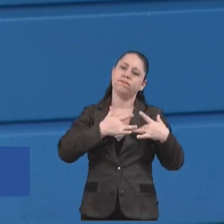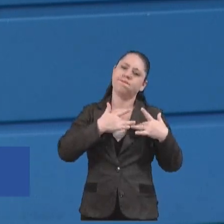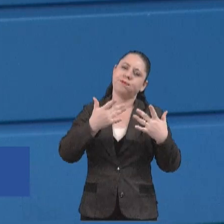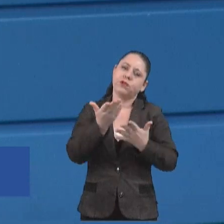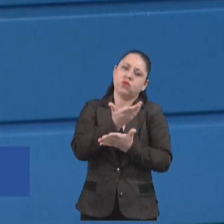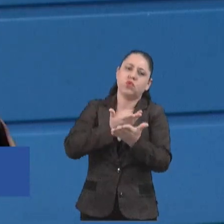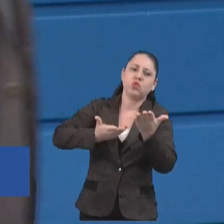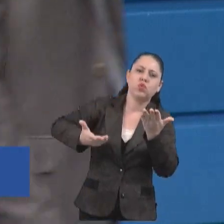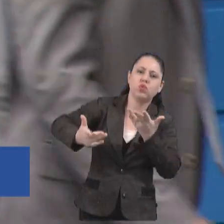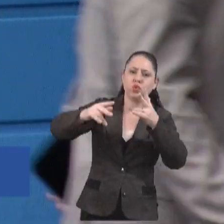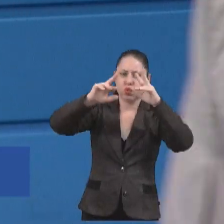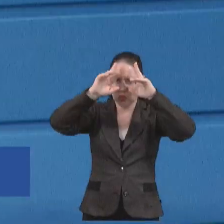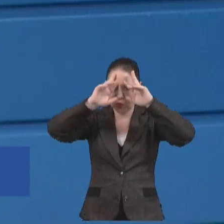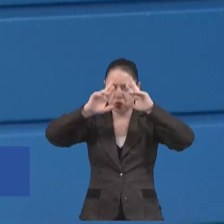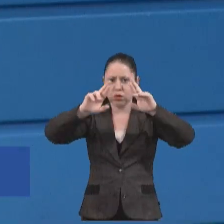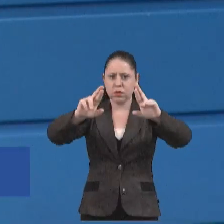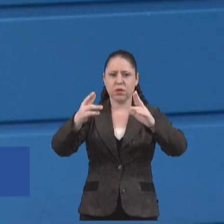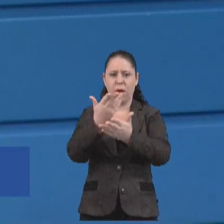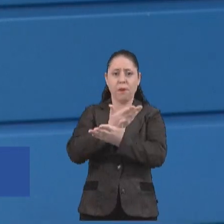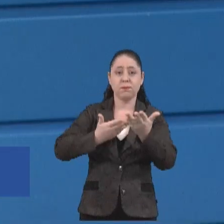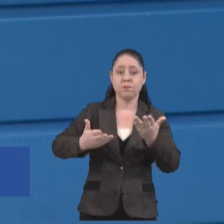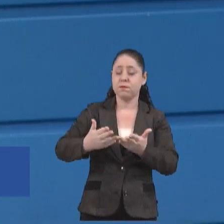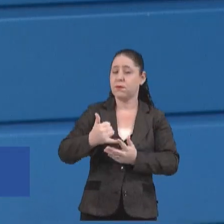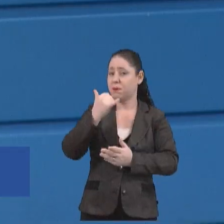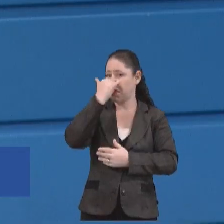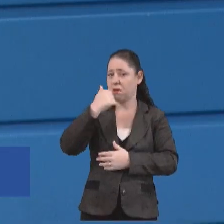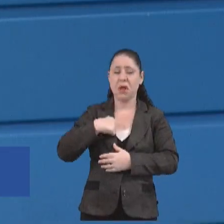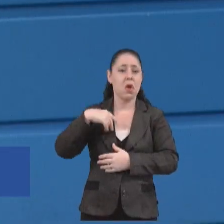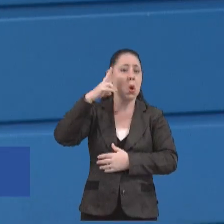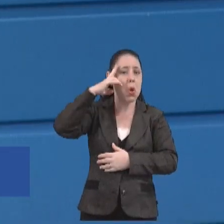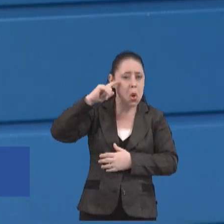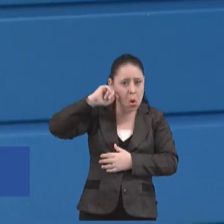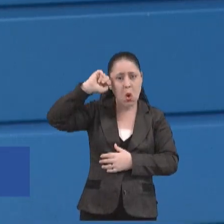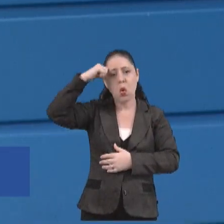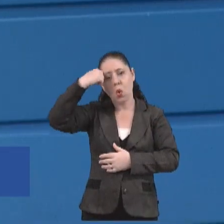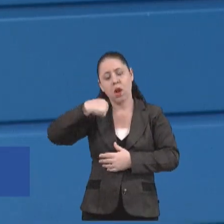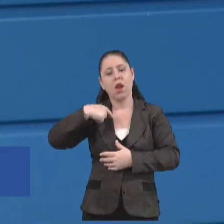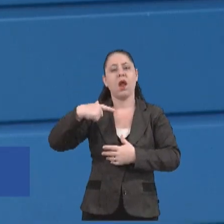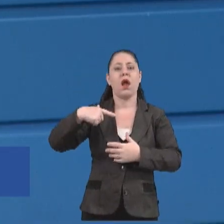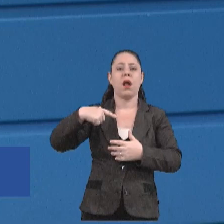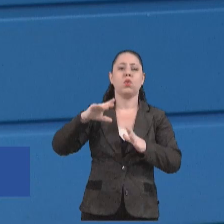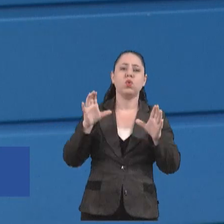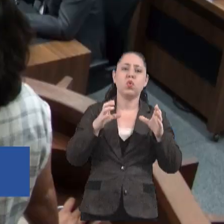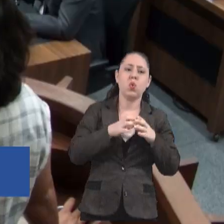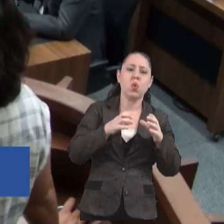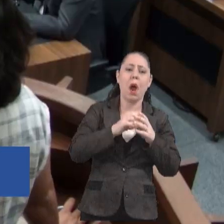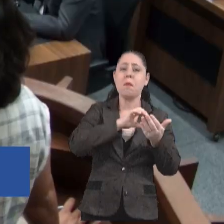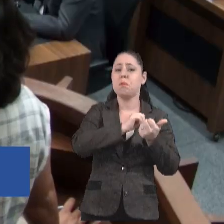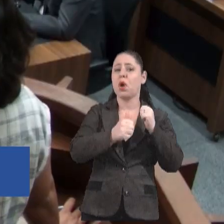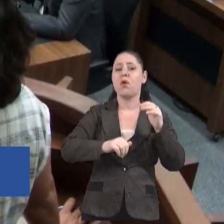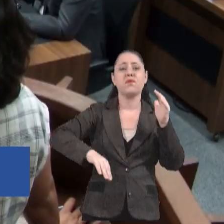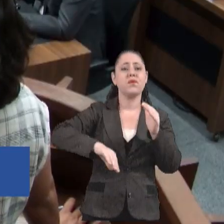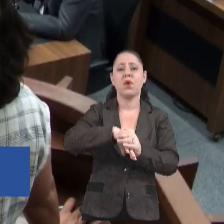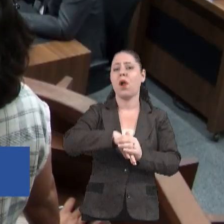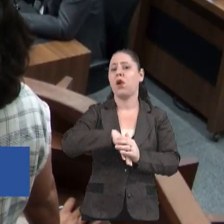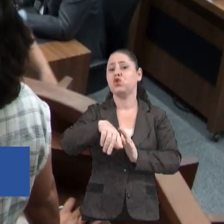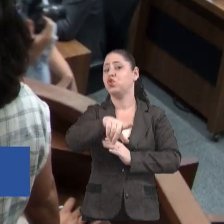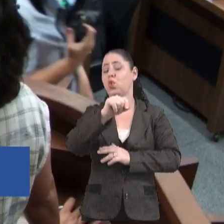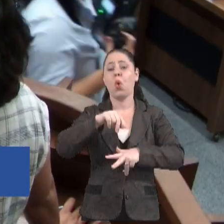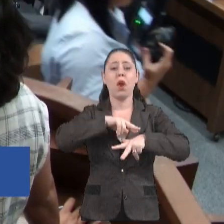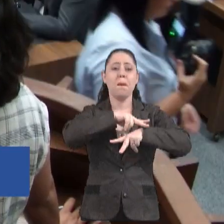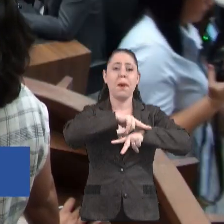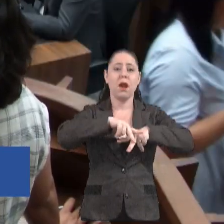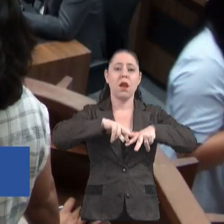gente teria respeitabilidade, independente da cor, independente do time que você torce, independente da sua opção